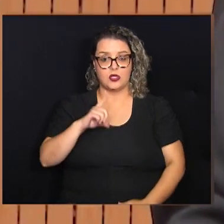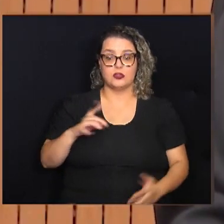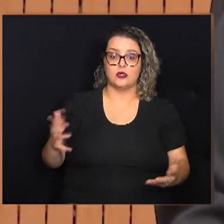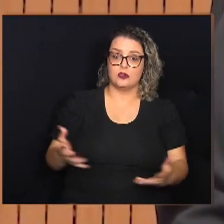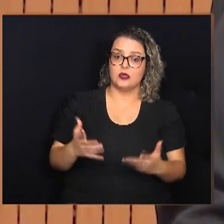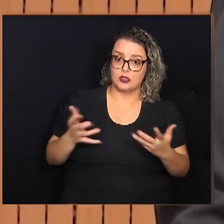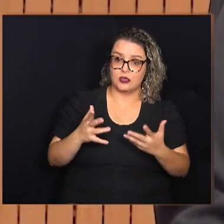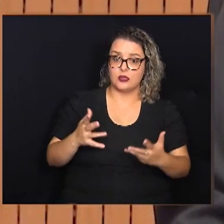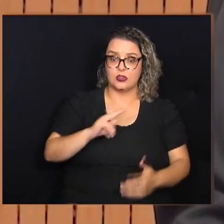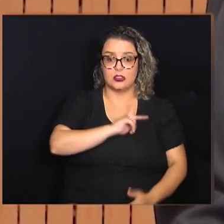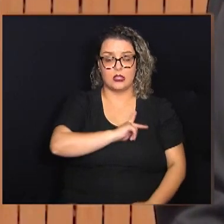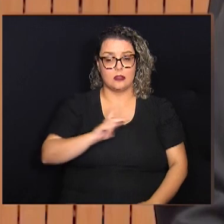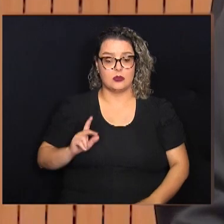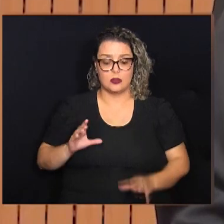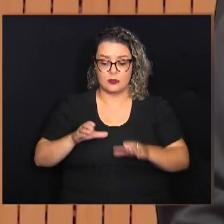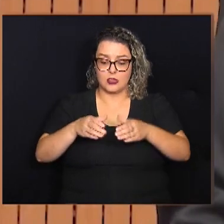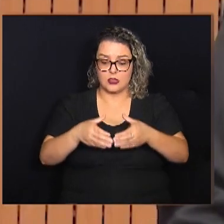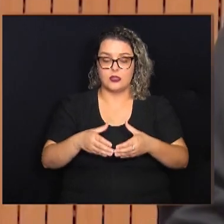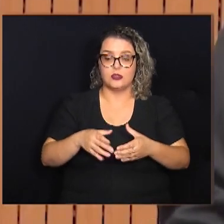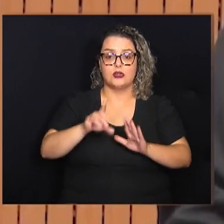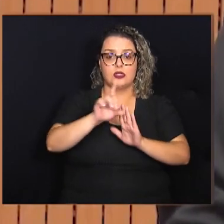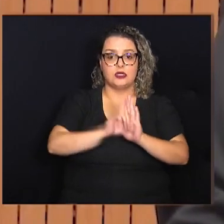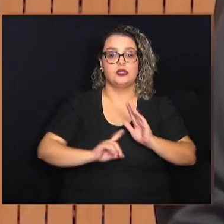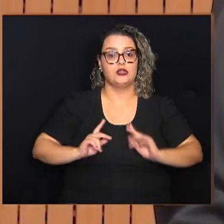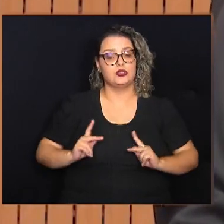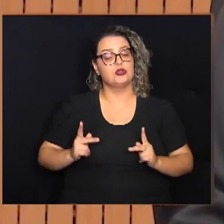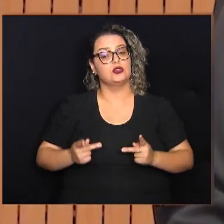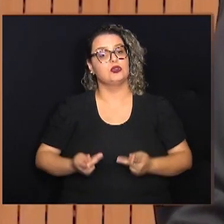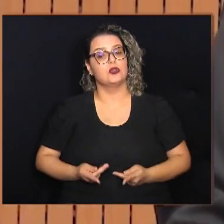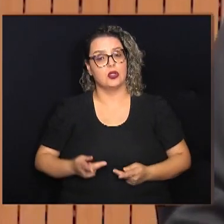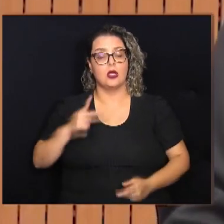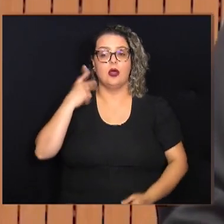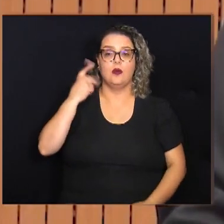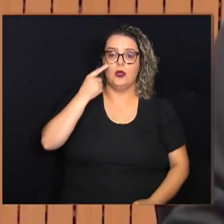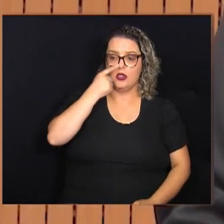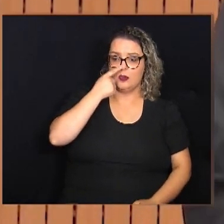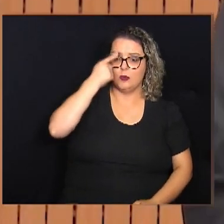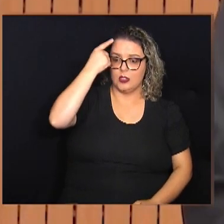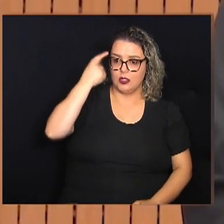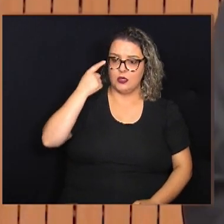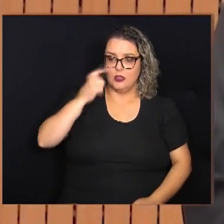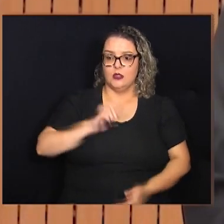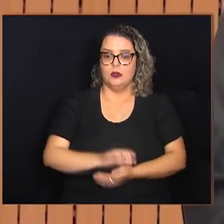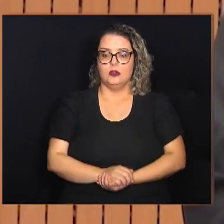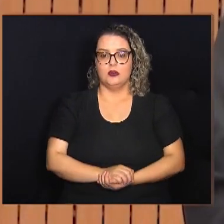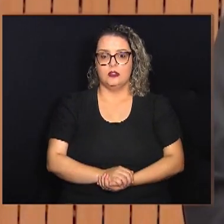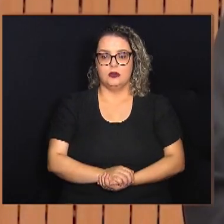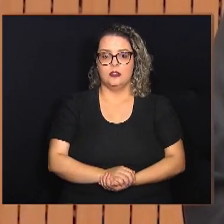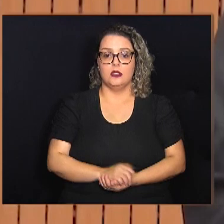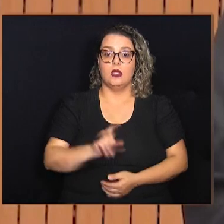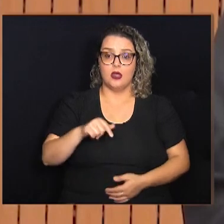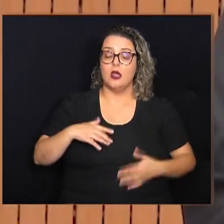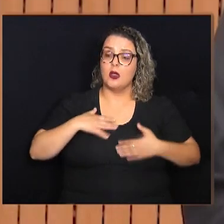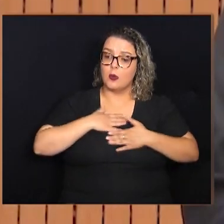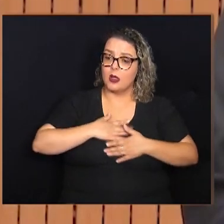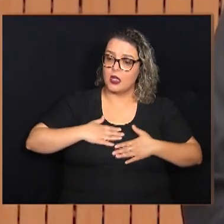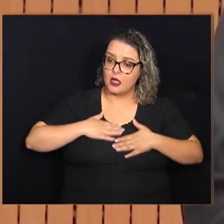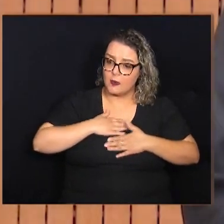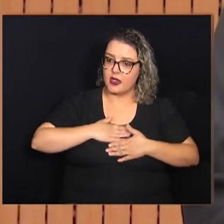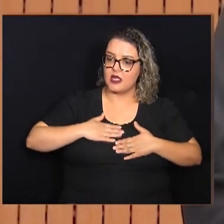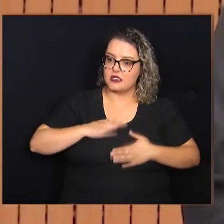dar transparência ao trabalho da INDEC. O intuito é justamente de dar transparência a esses dados, né, o